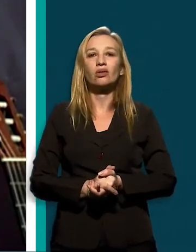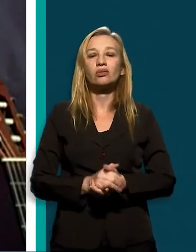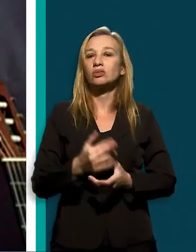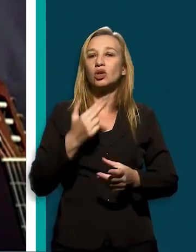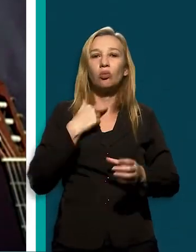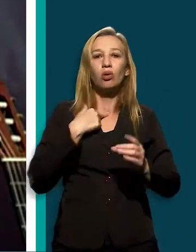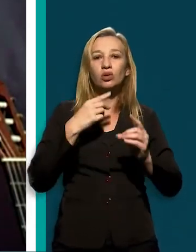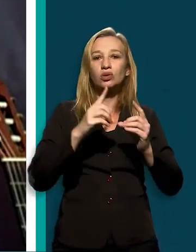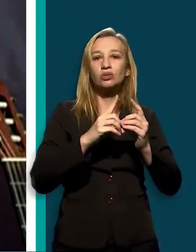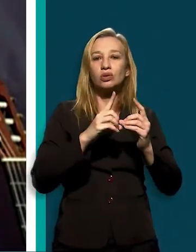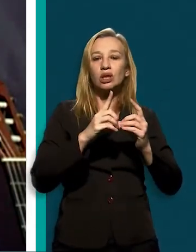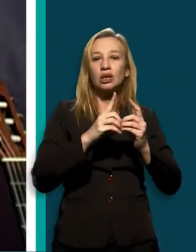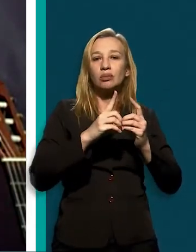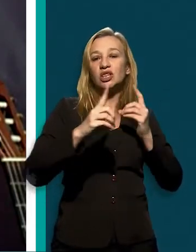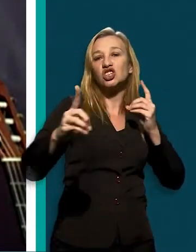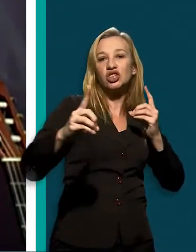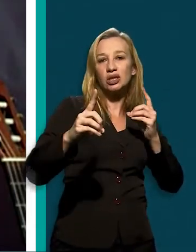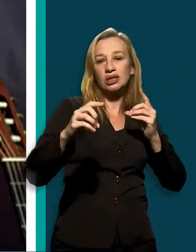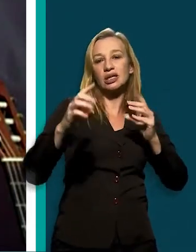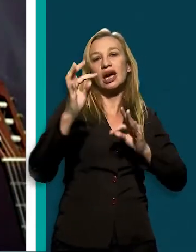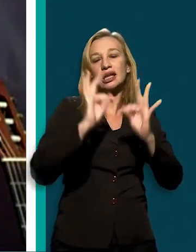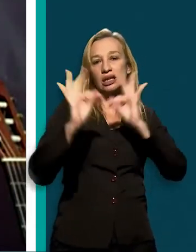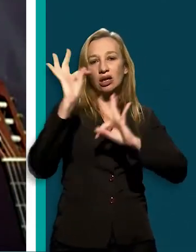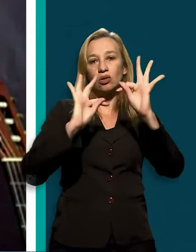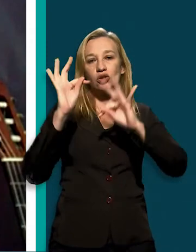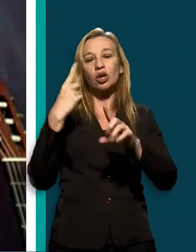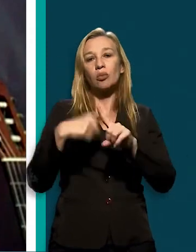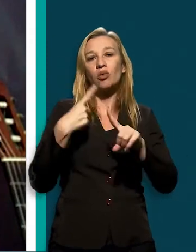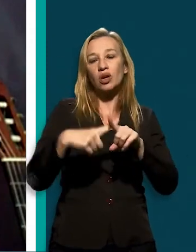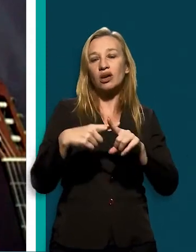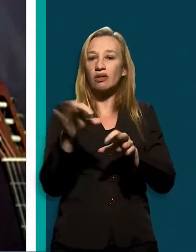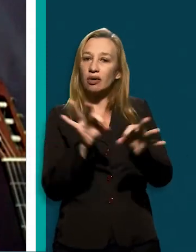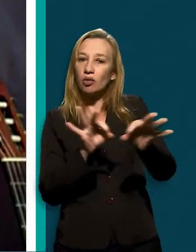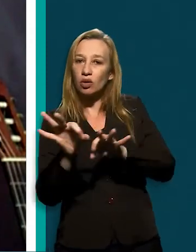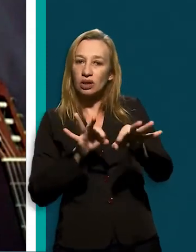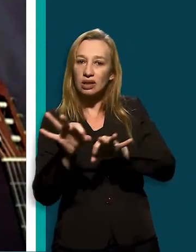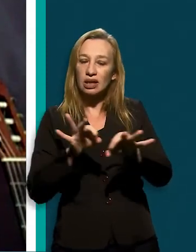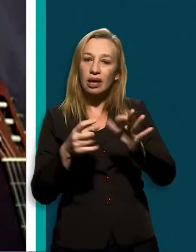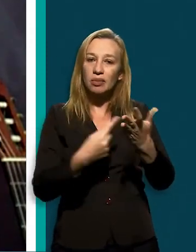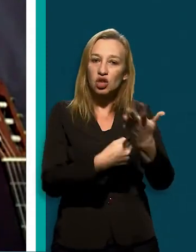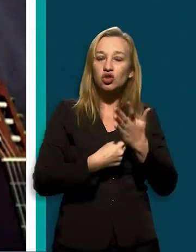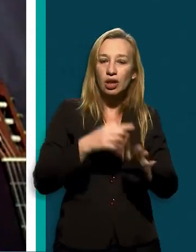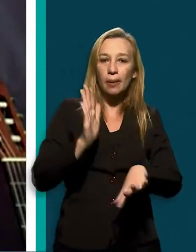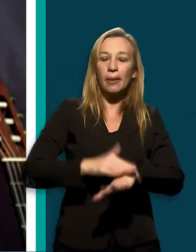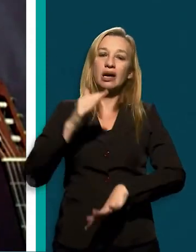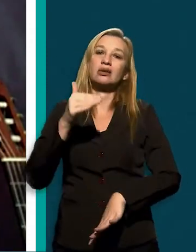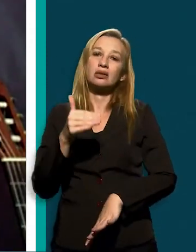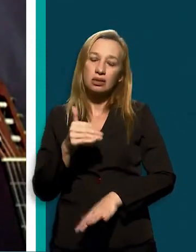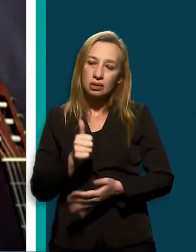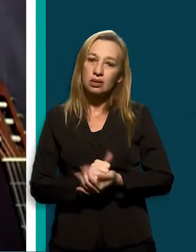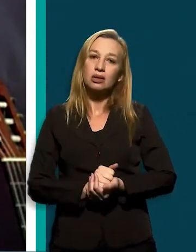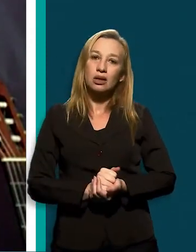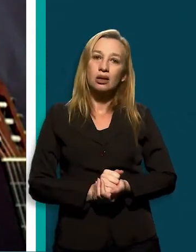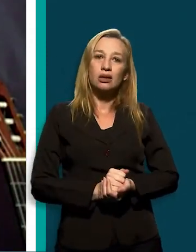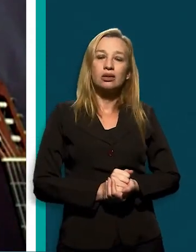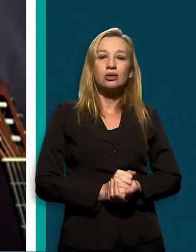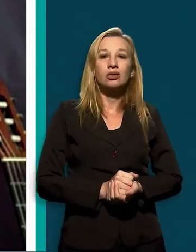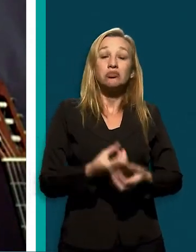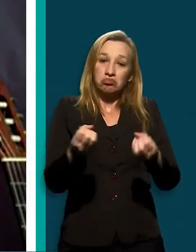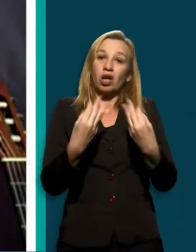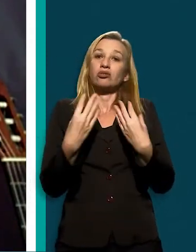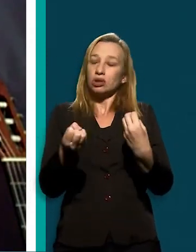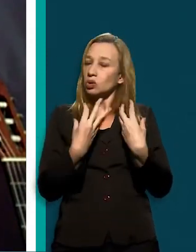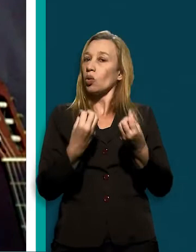digitais e não me distanciar dela, porque é uma coisa que vai me organizar e me possibilitar a questão em